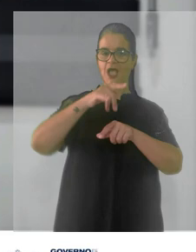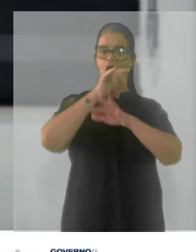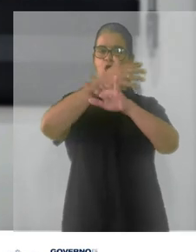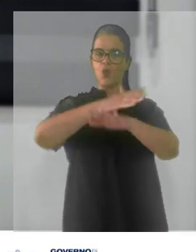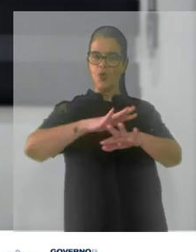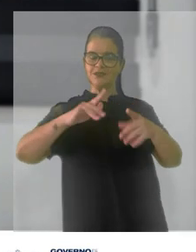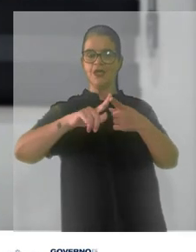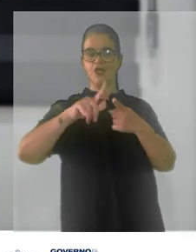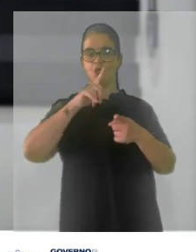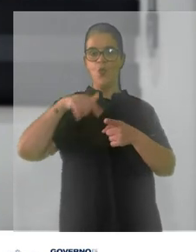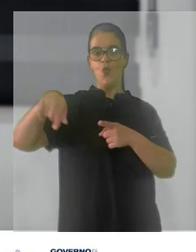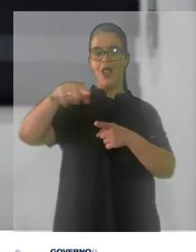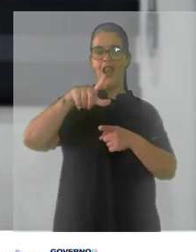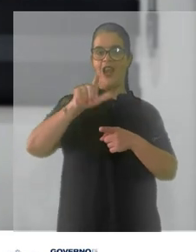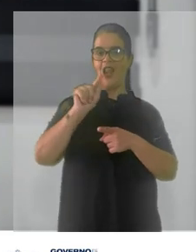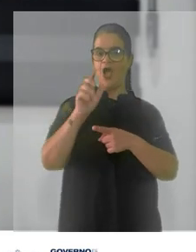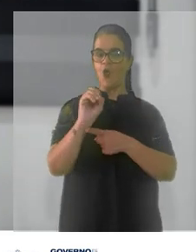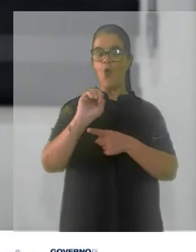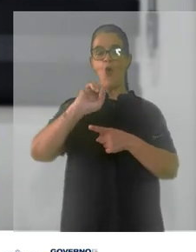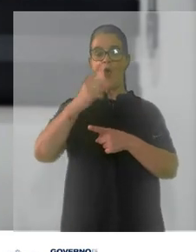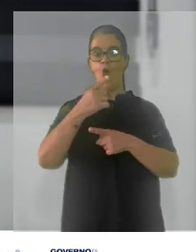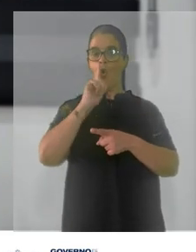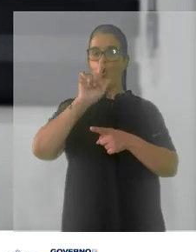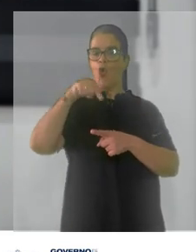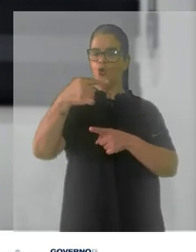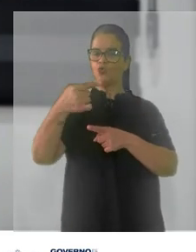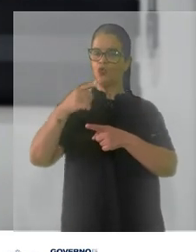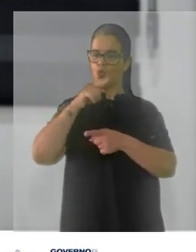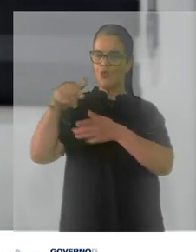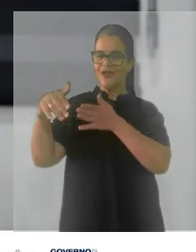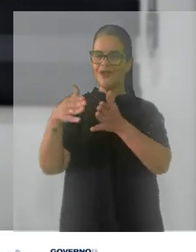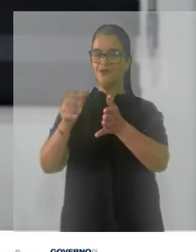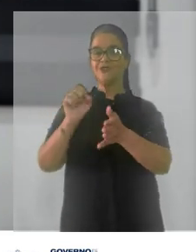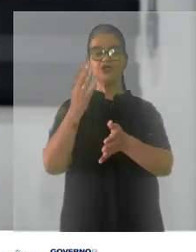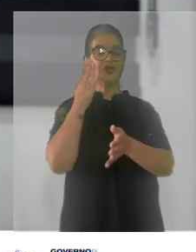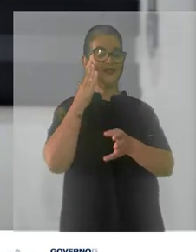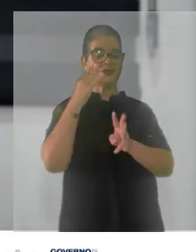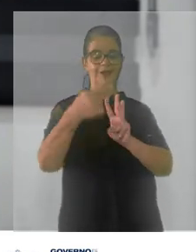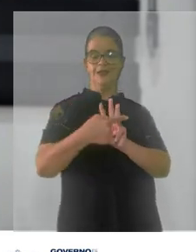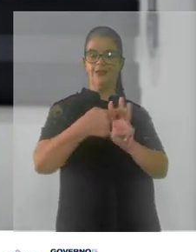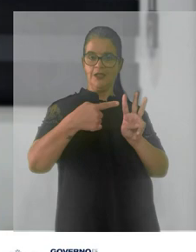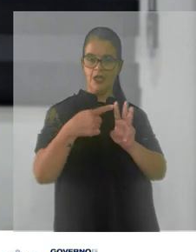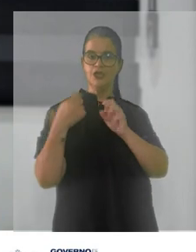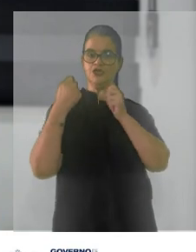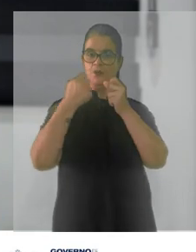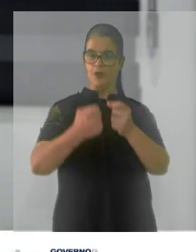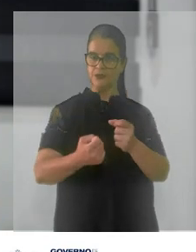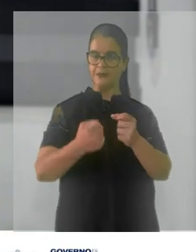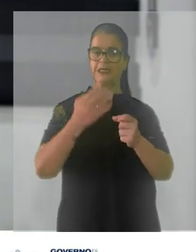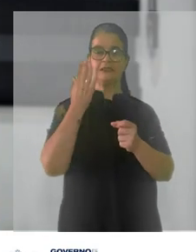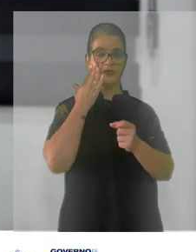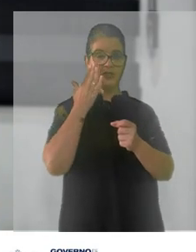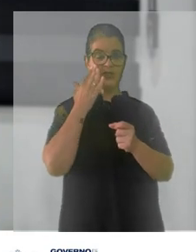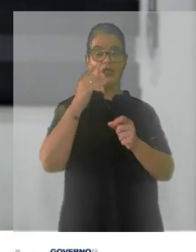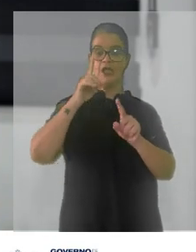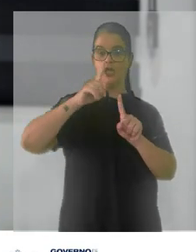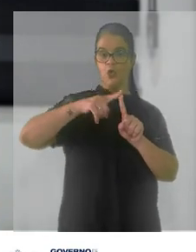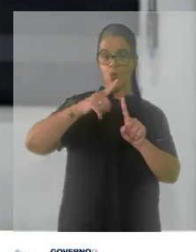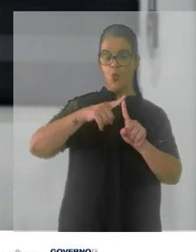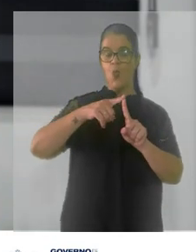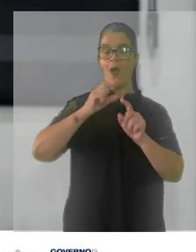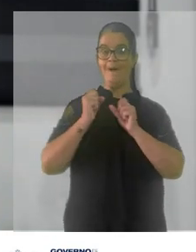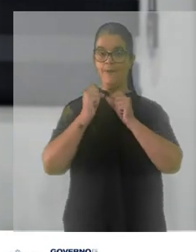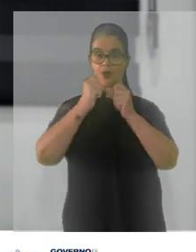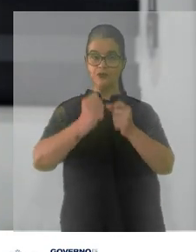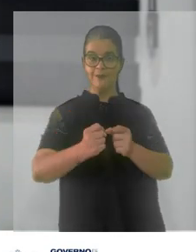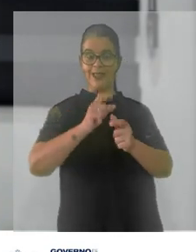num lago ou em um outro rio. Se a gente entende que tem essas três possibilidades, se a gente entende que uma das